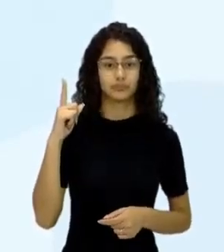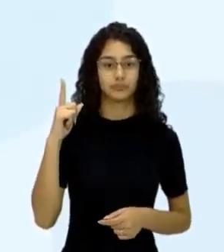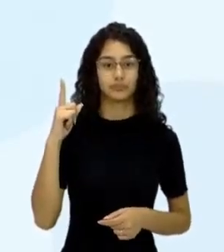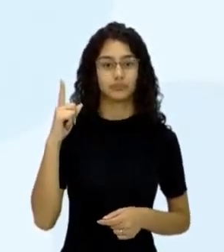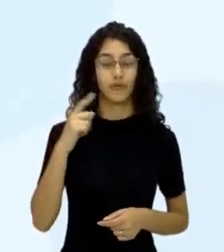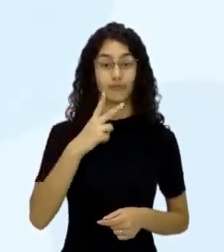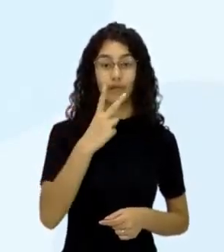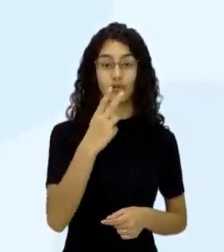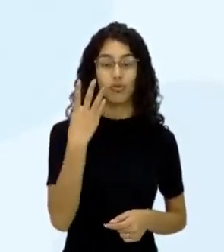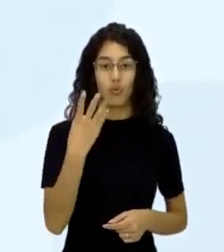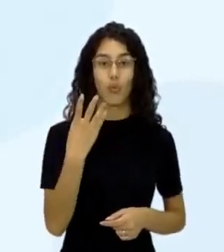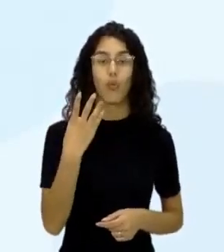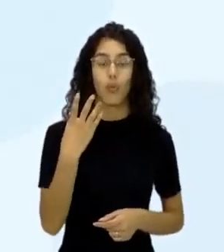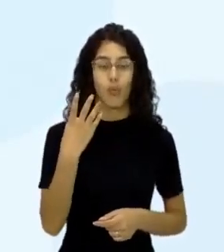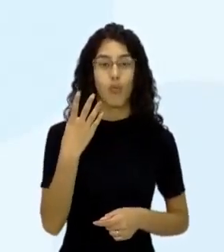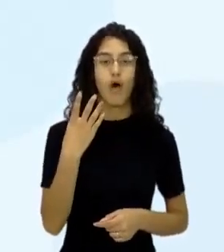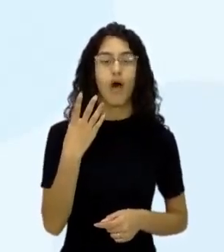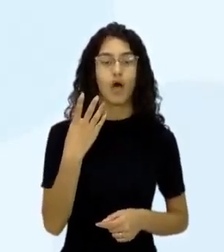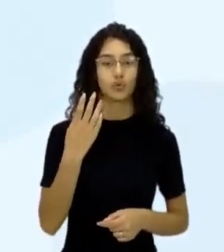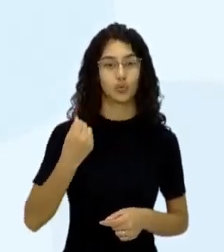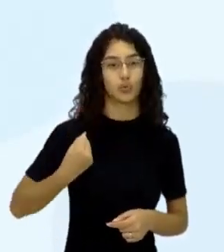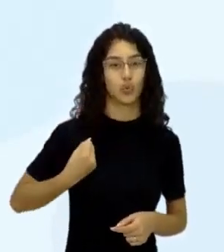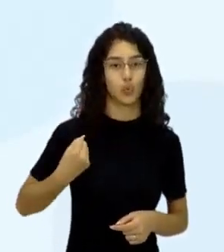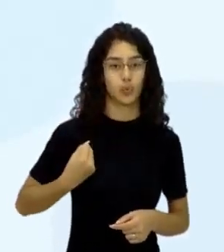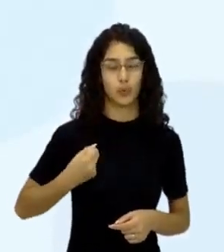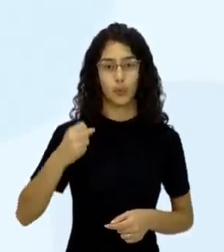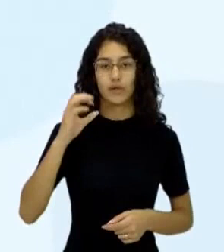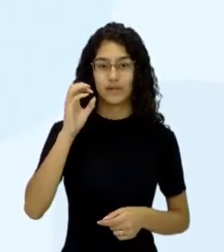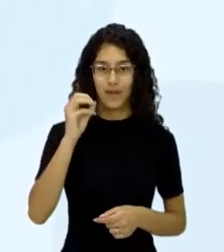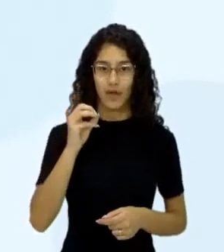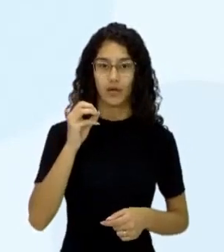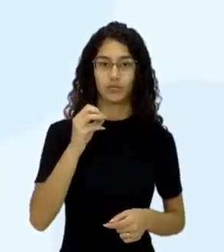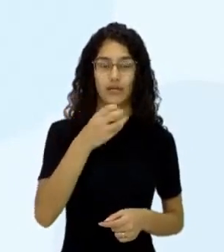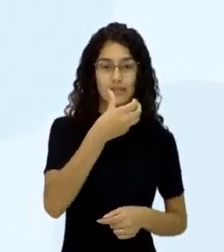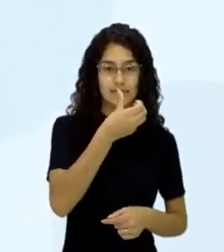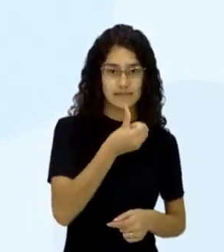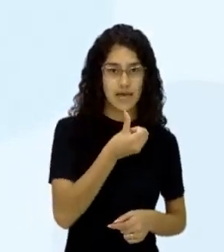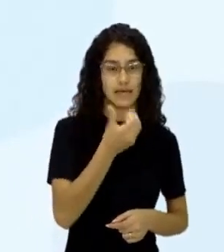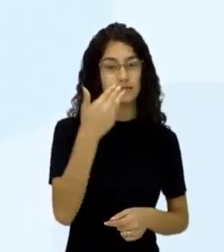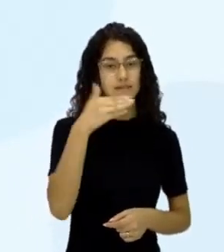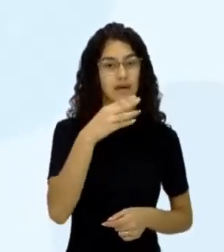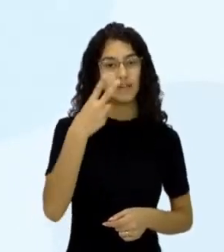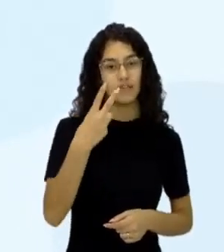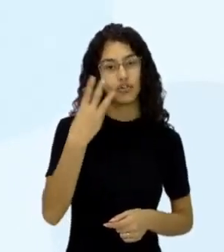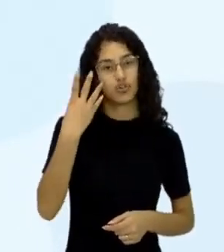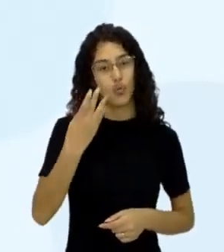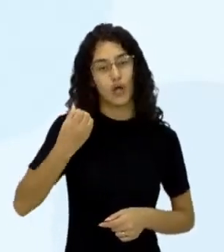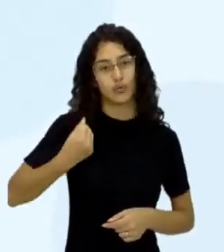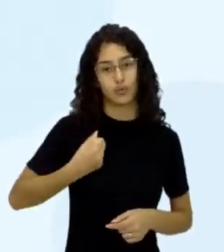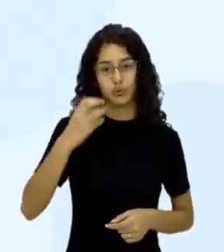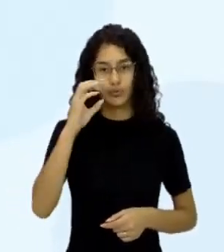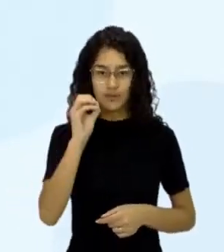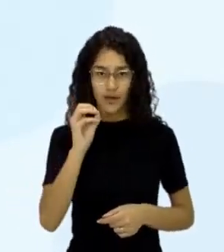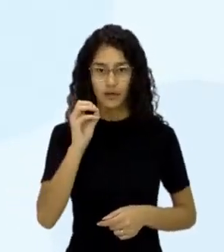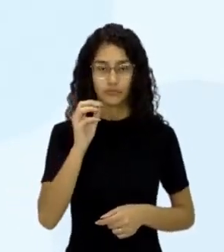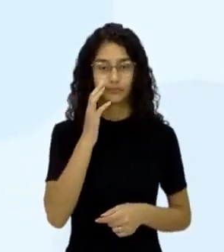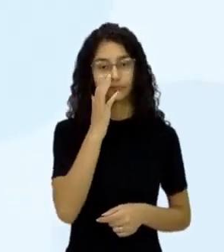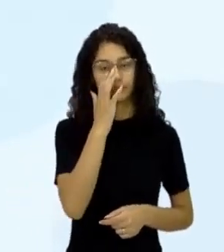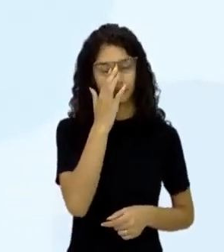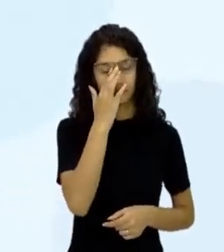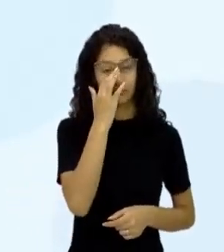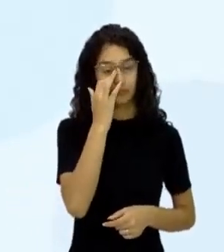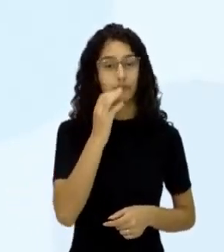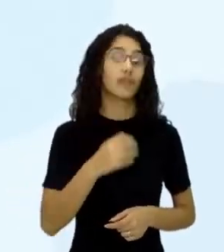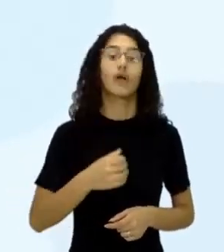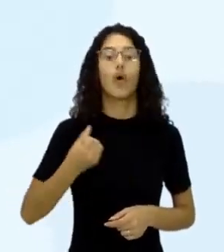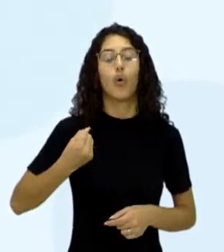24 zeros, tá bom? A massa da Terra é o número 6, mais ou menos, seguidos de 24. Bom, aqui, ó, o número